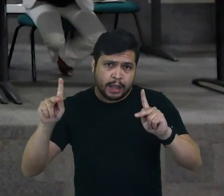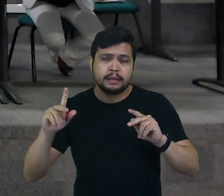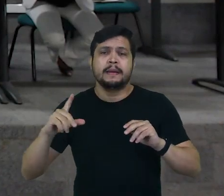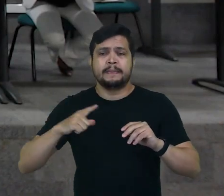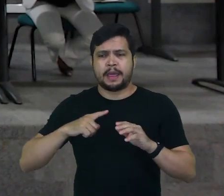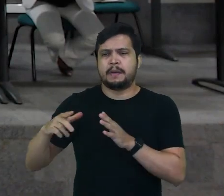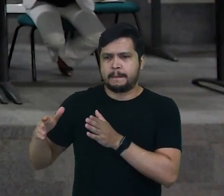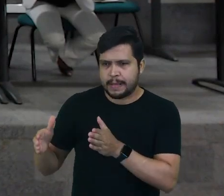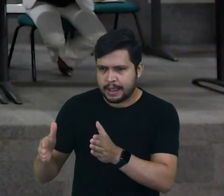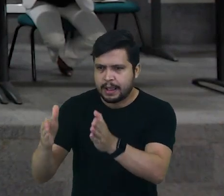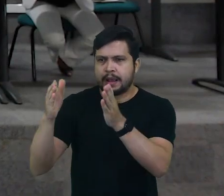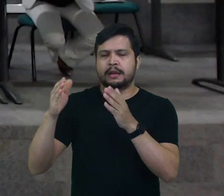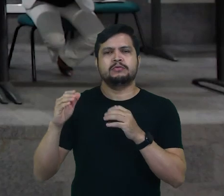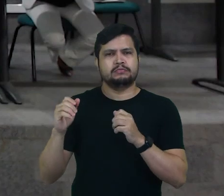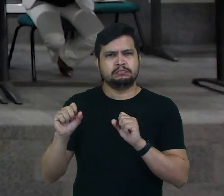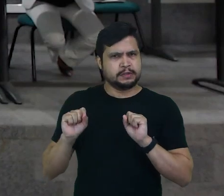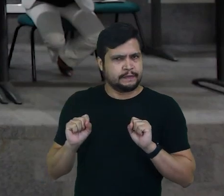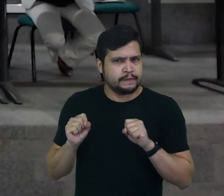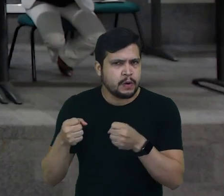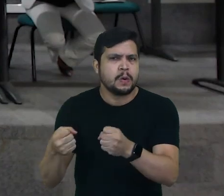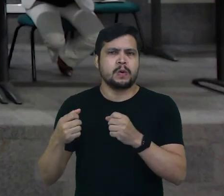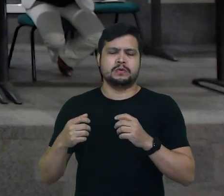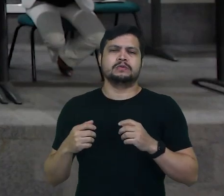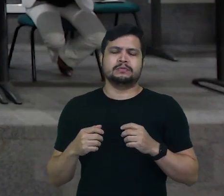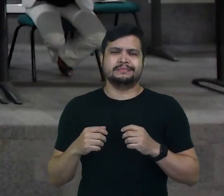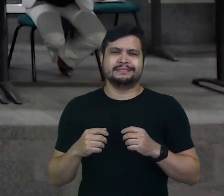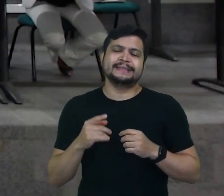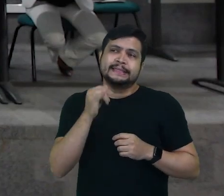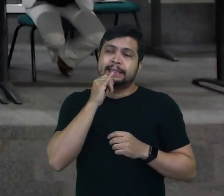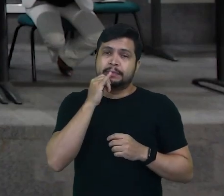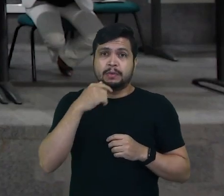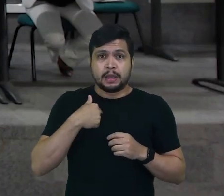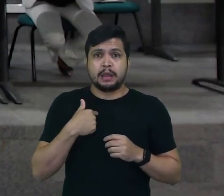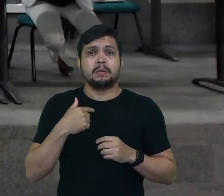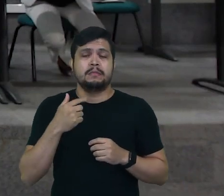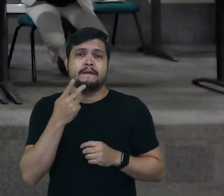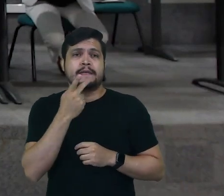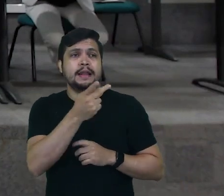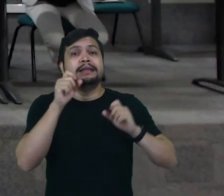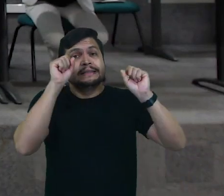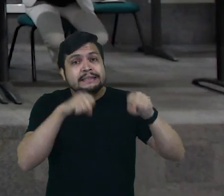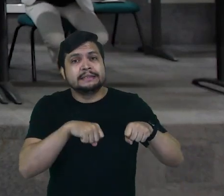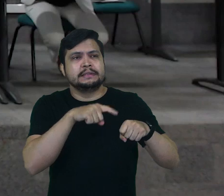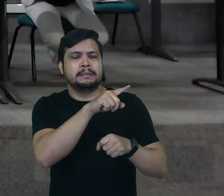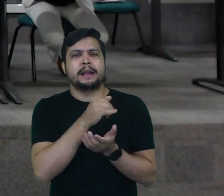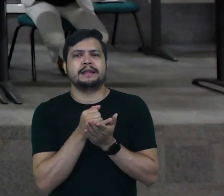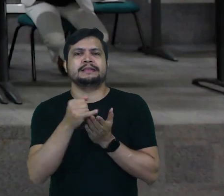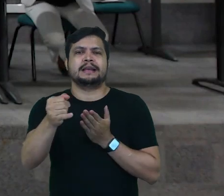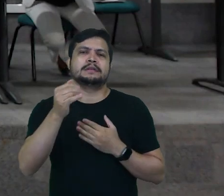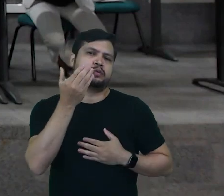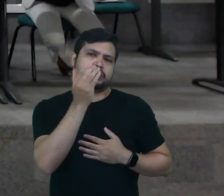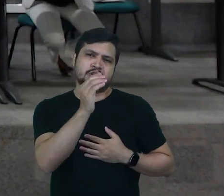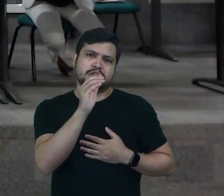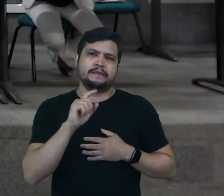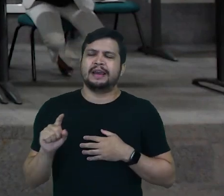tem a oportunidade, tem a combinação das duas coisas. Ter dito sim para a iniciação científica